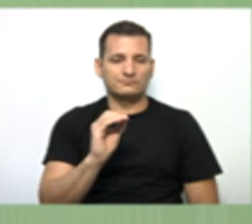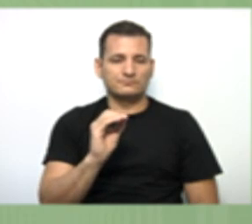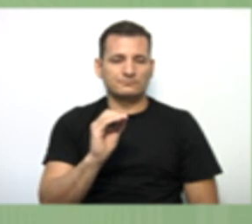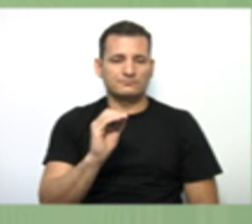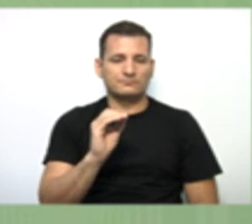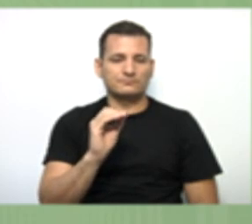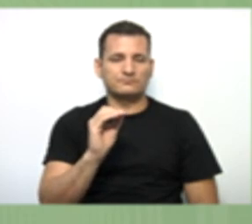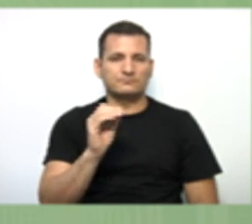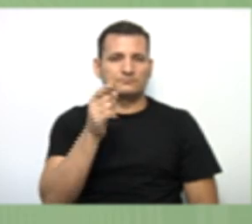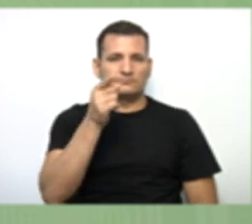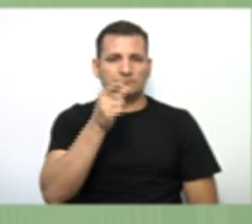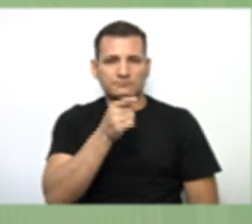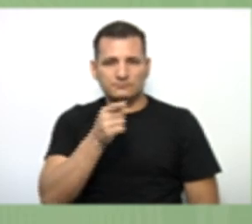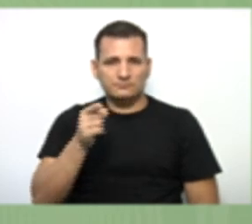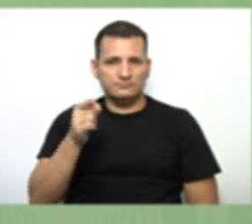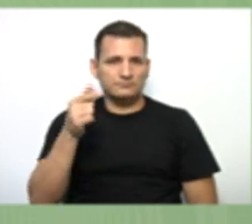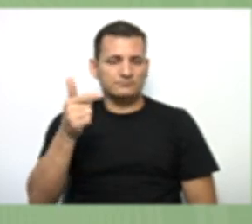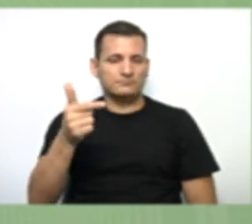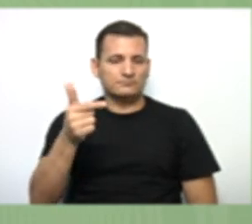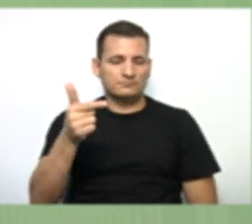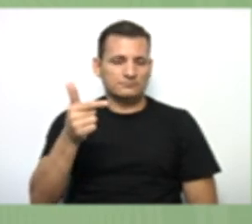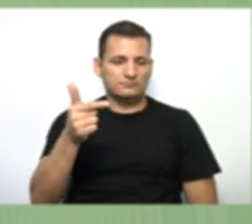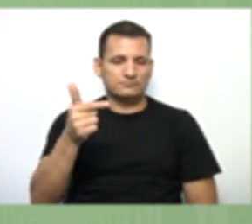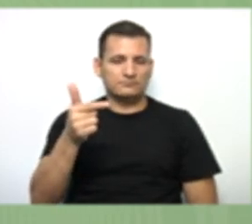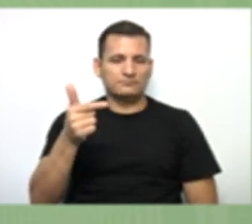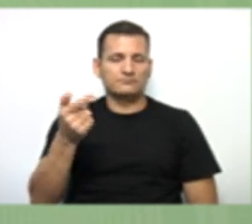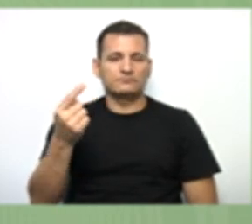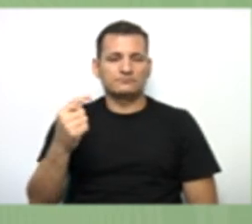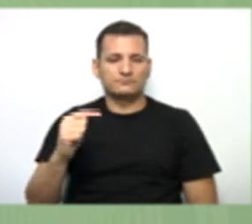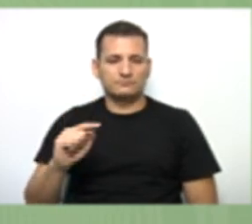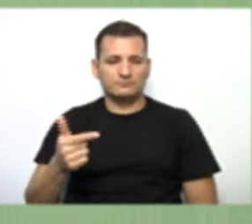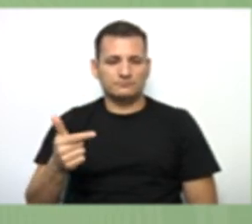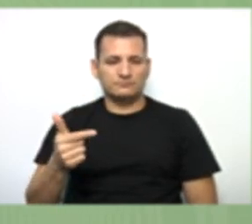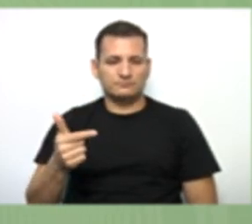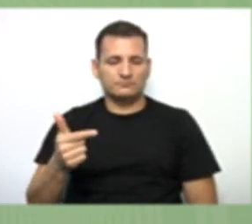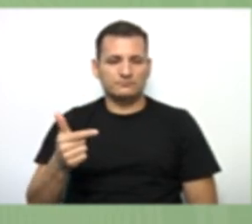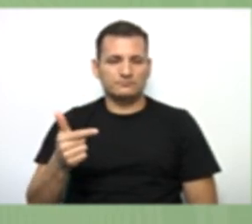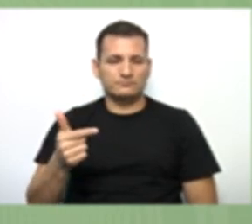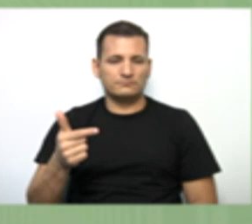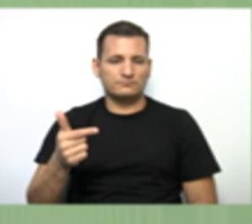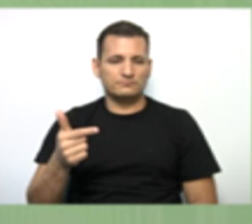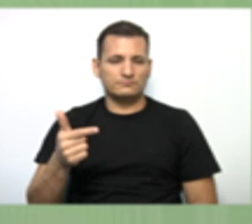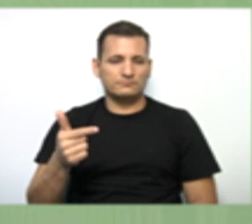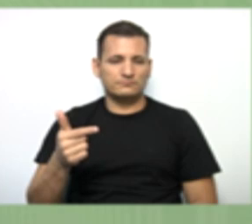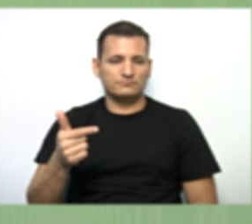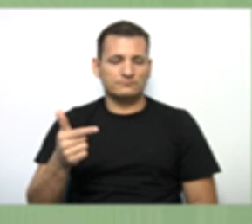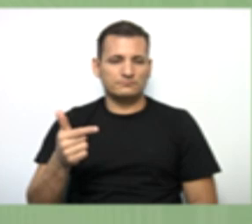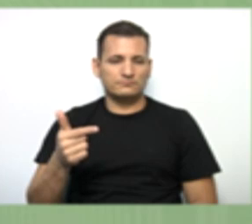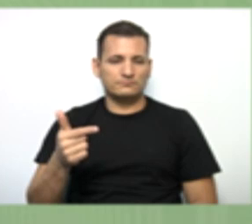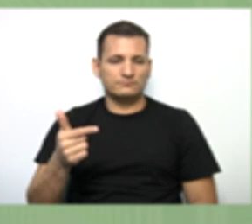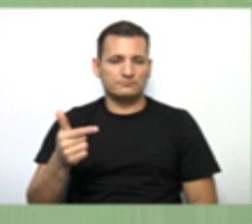por 2. Então dá 2. Desculpa.